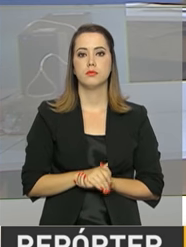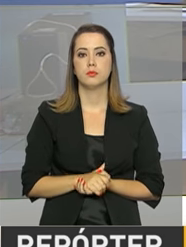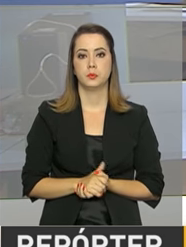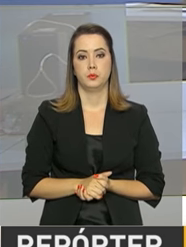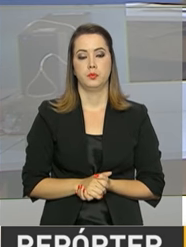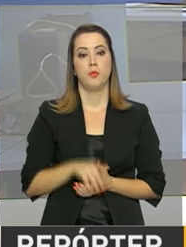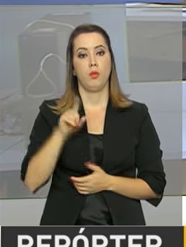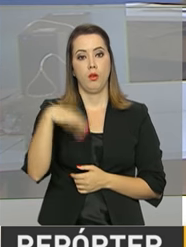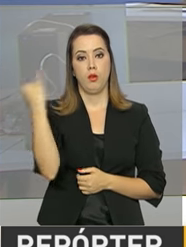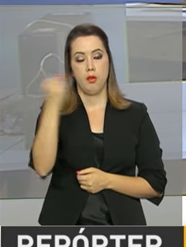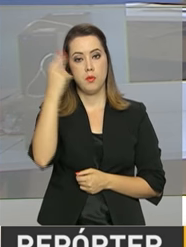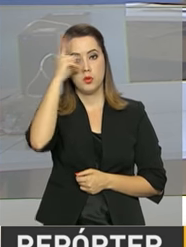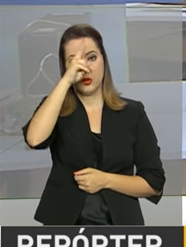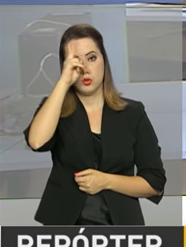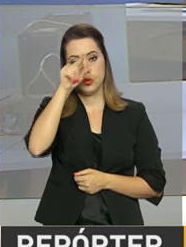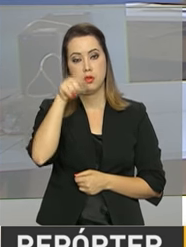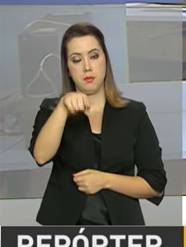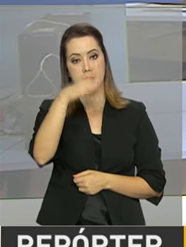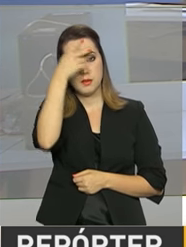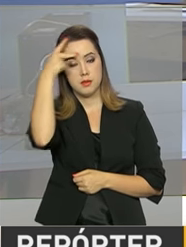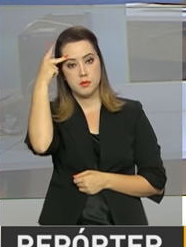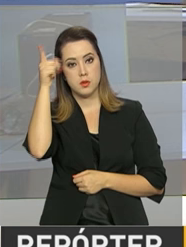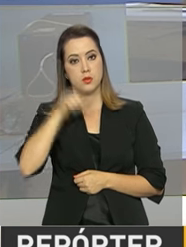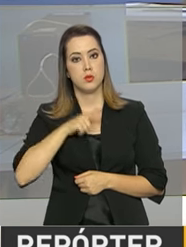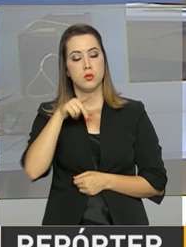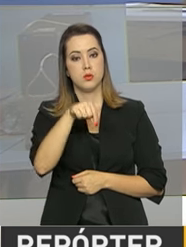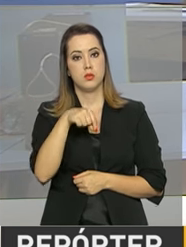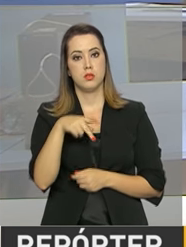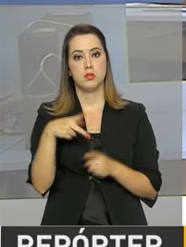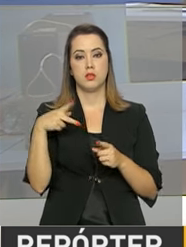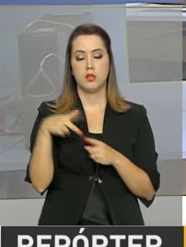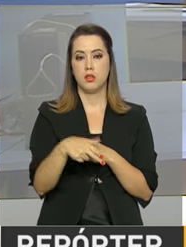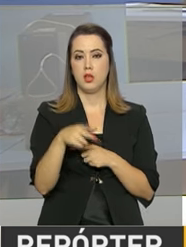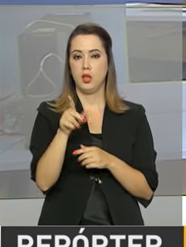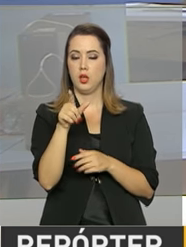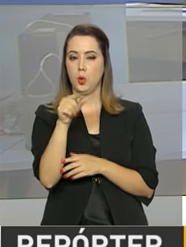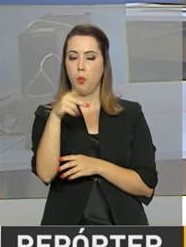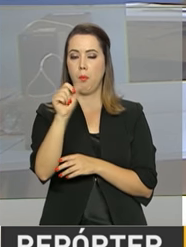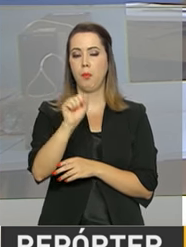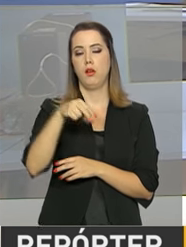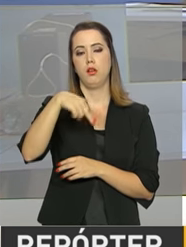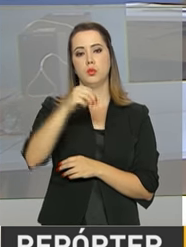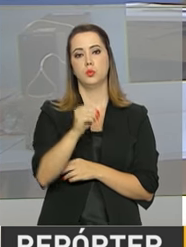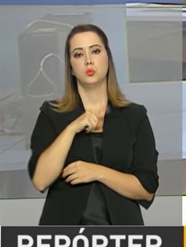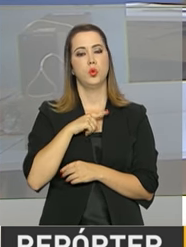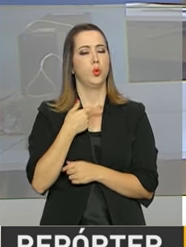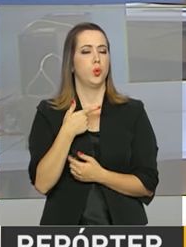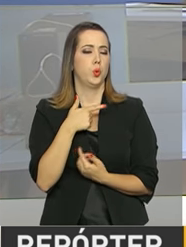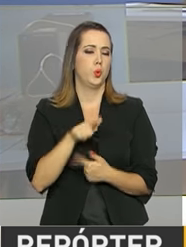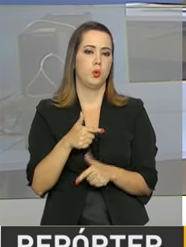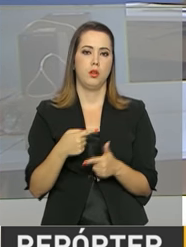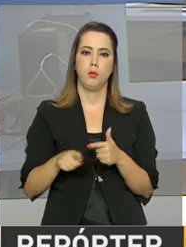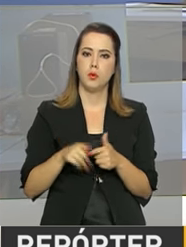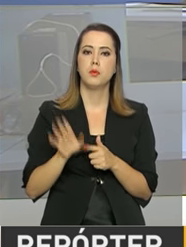www.ans.gov.br. É importante lembrar que os consumidores dos planos suspensos não serão afetados pela medida. O